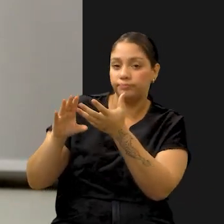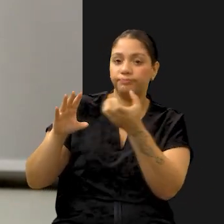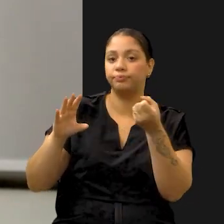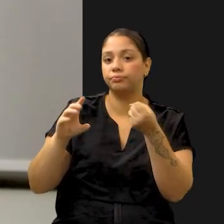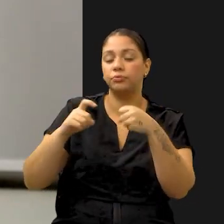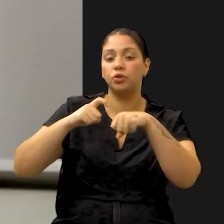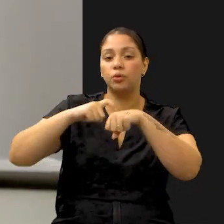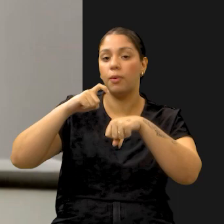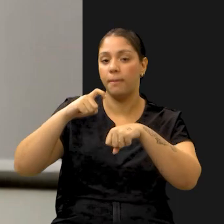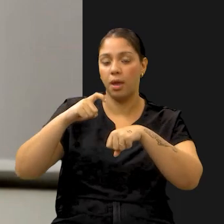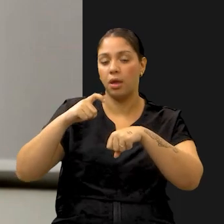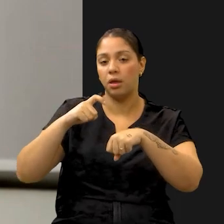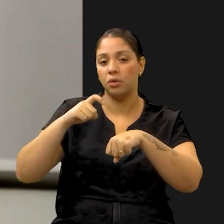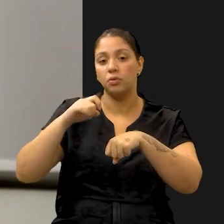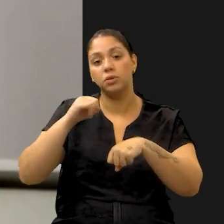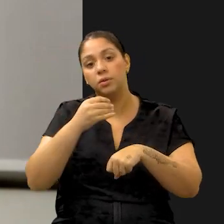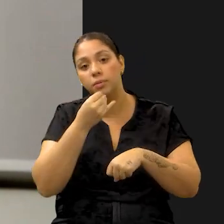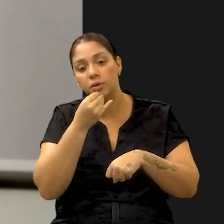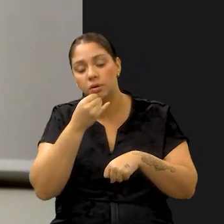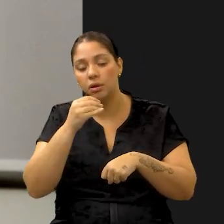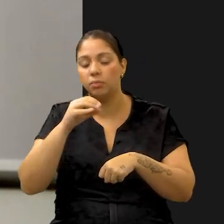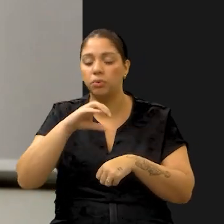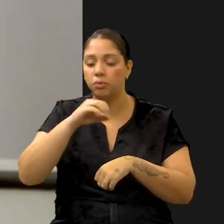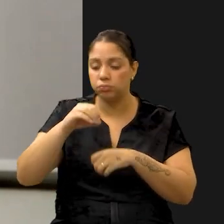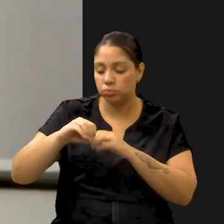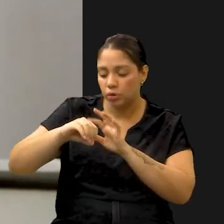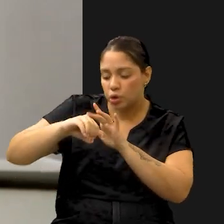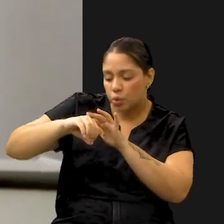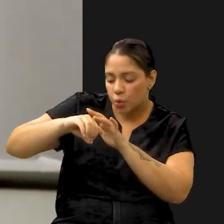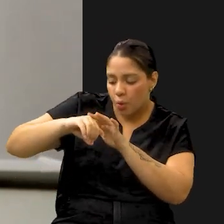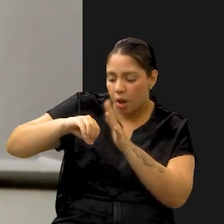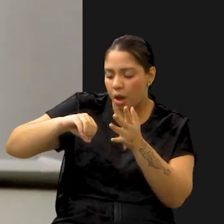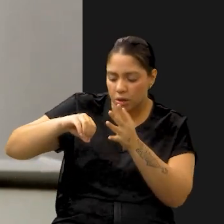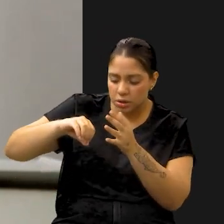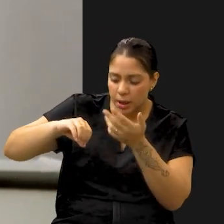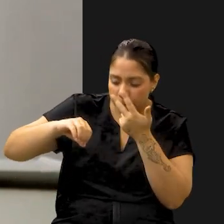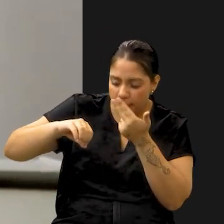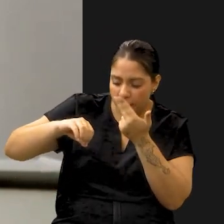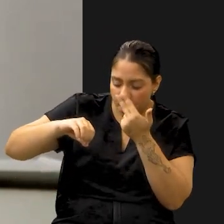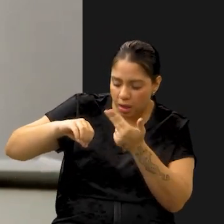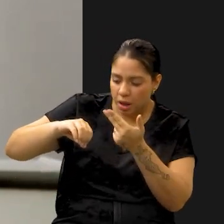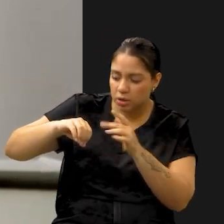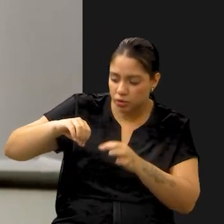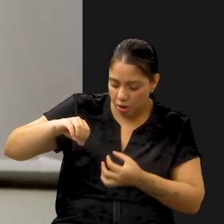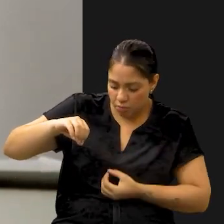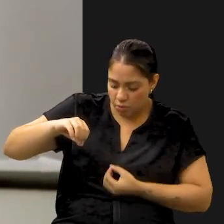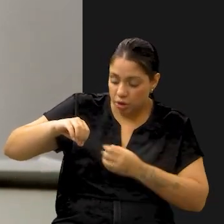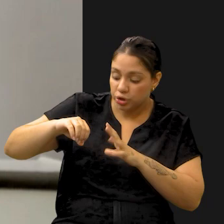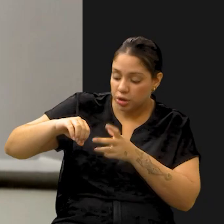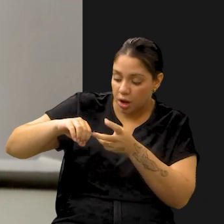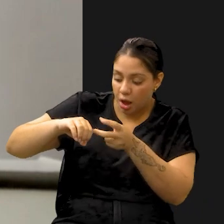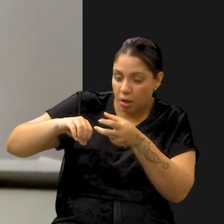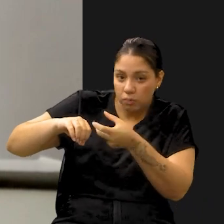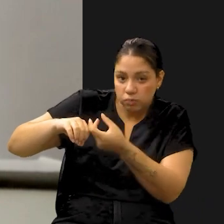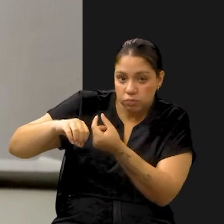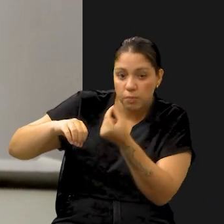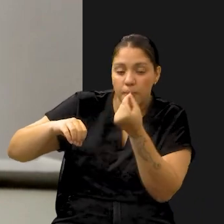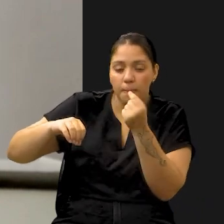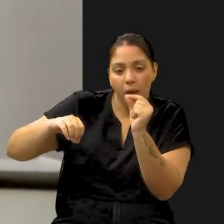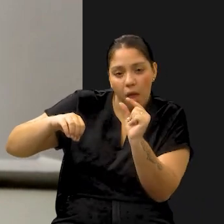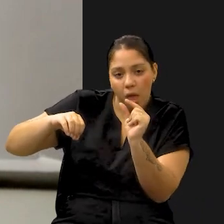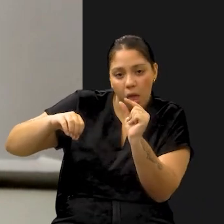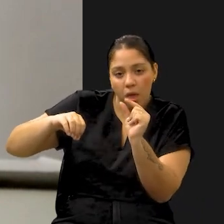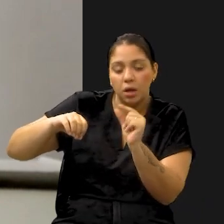no mesmo momento. Assim como se achar alguma lesão característica do tumor, também é retirado um pequeno